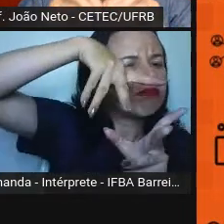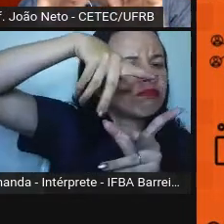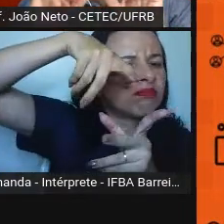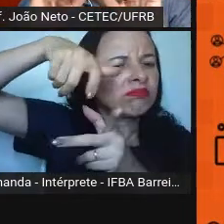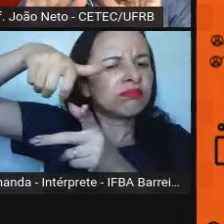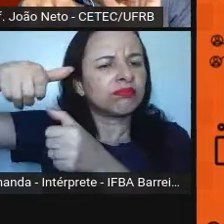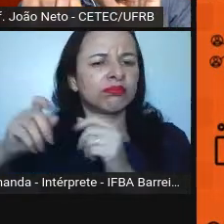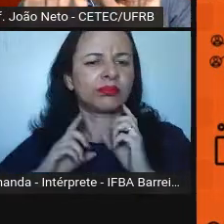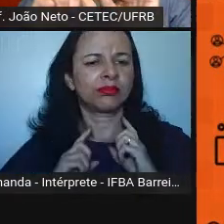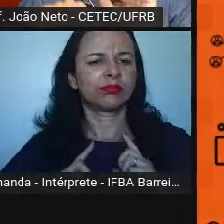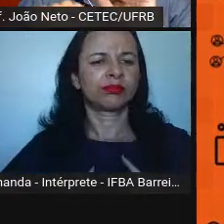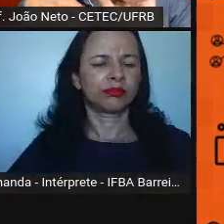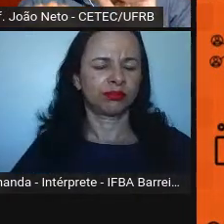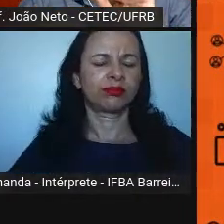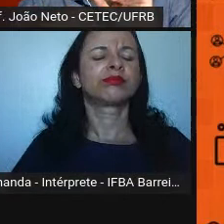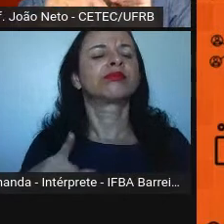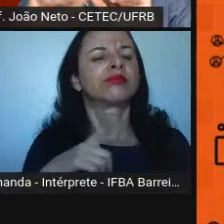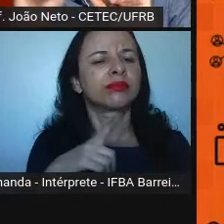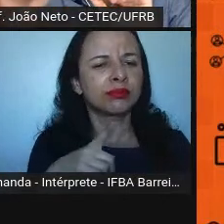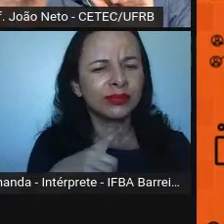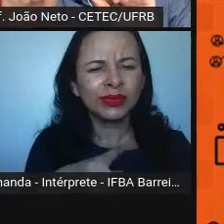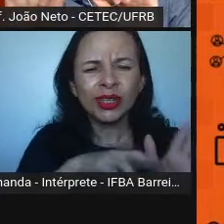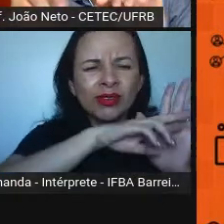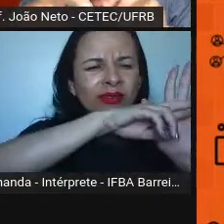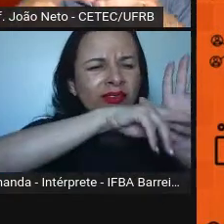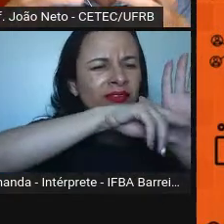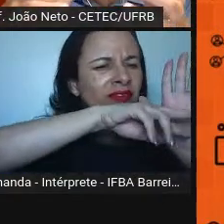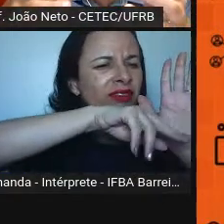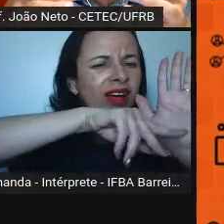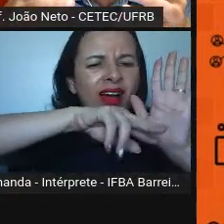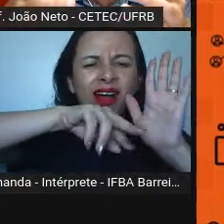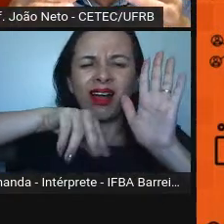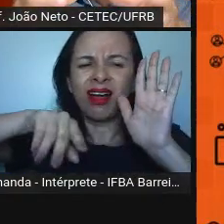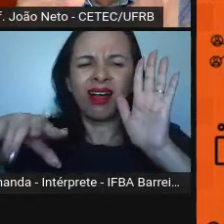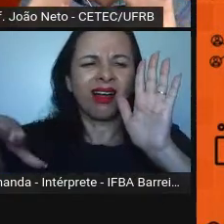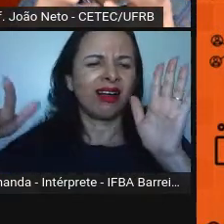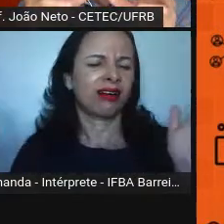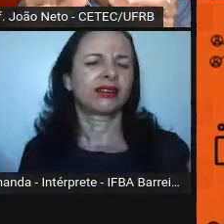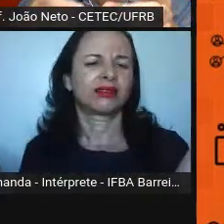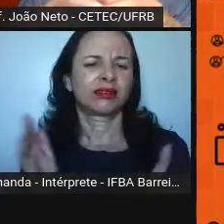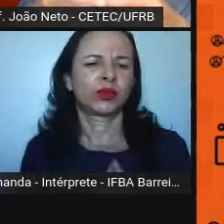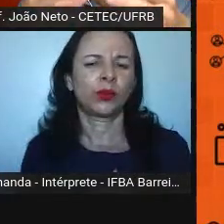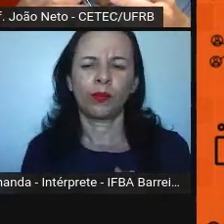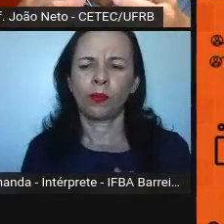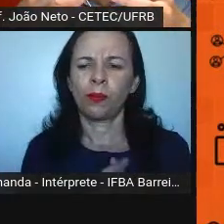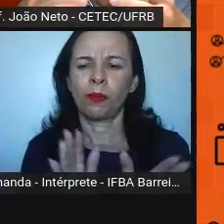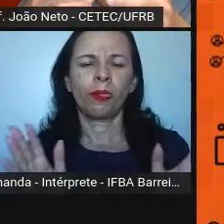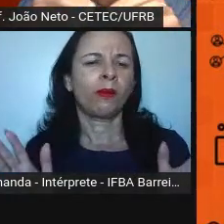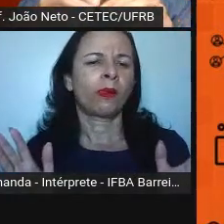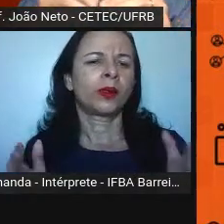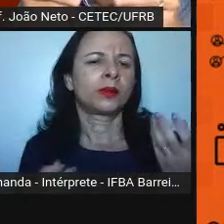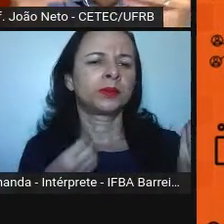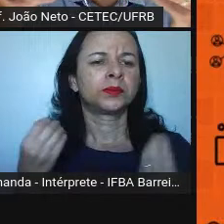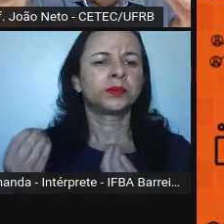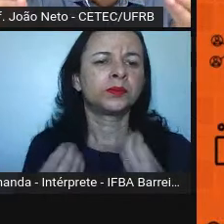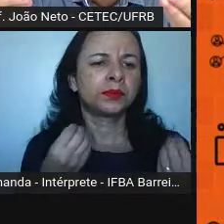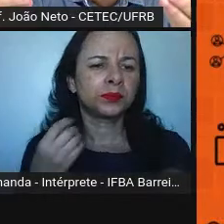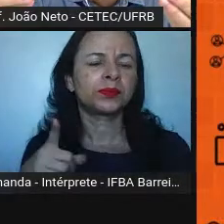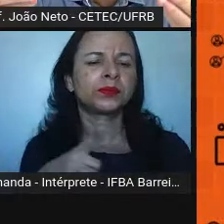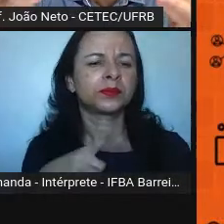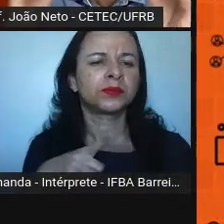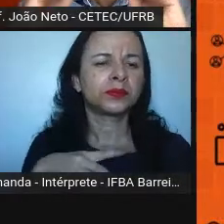deficiência nós temos uma variedade muito grande uma escala muito grande nós não temos mas não podemos